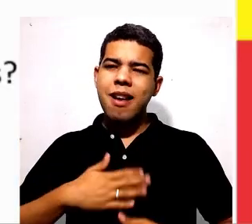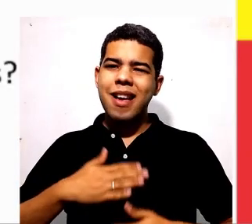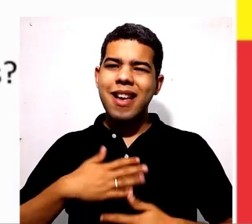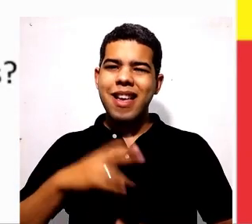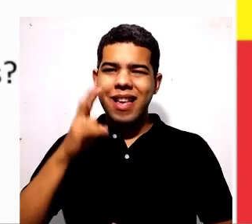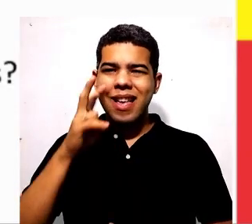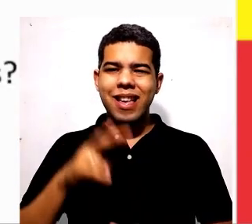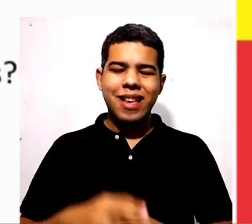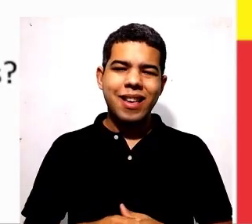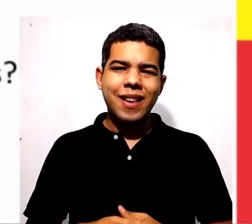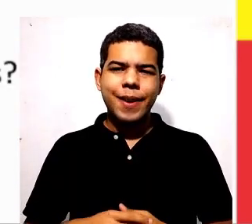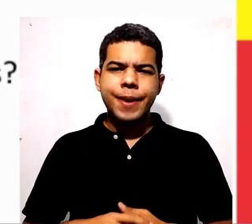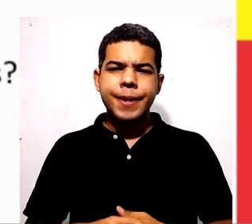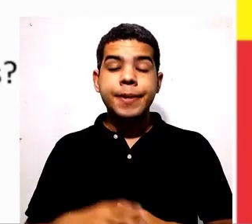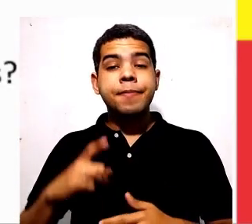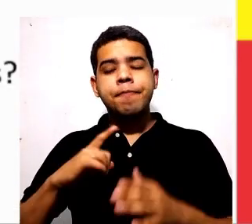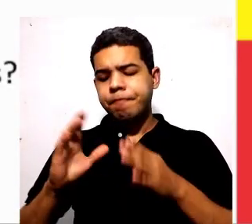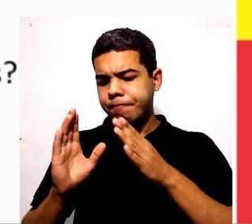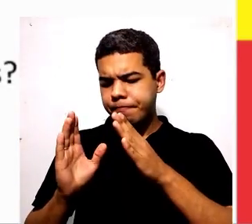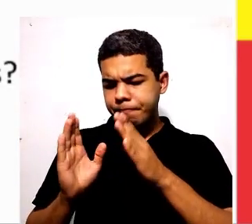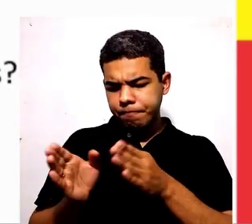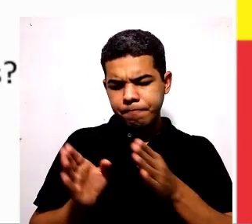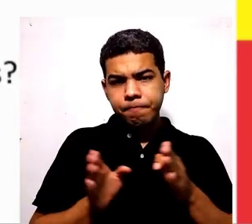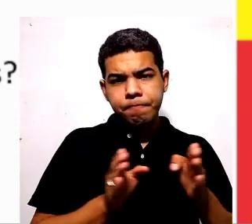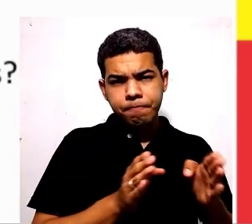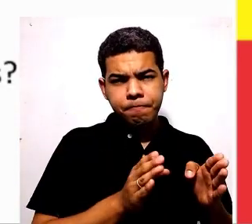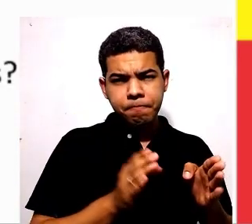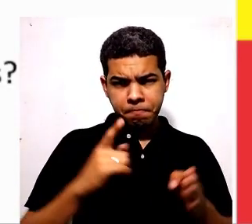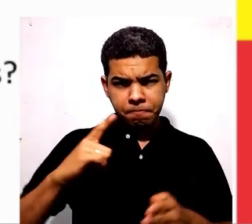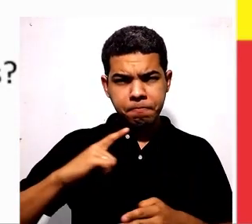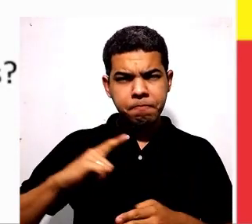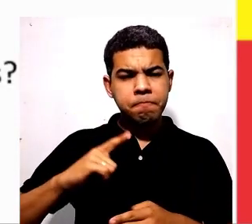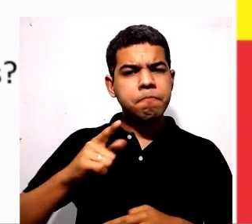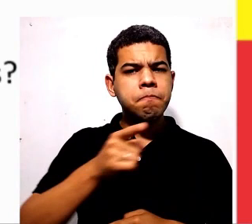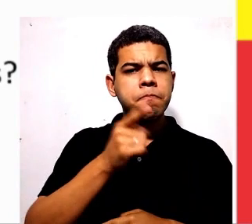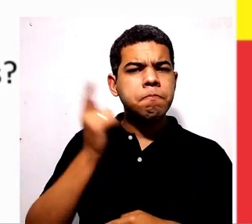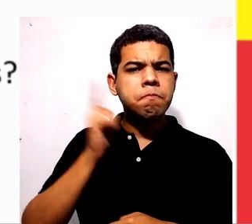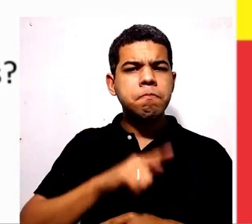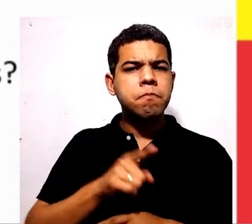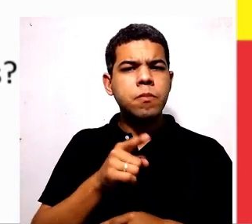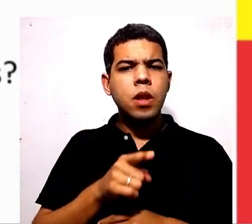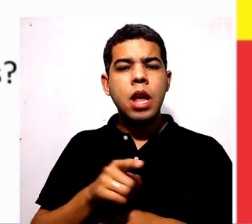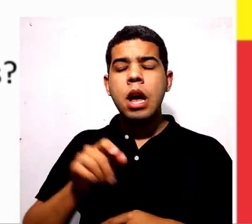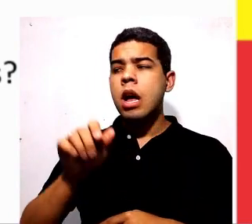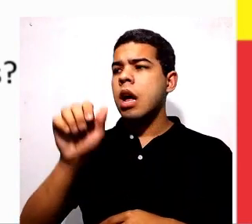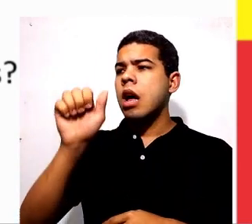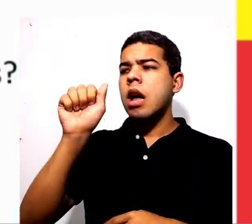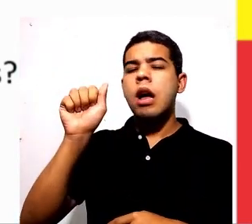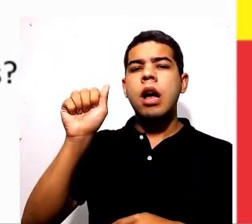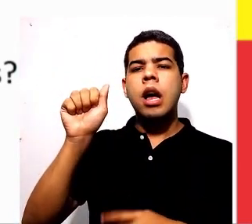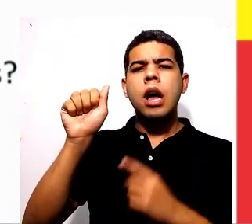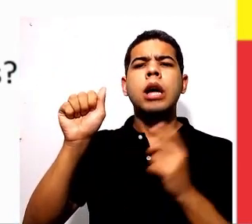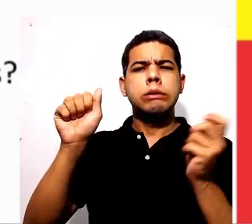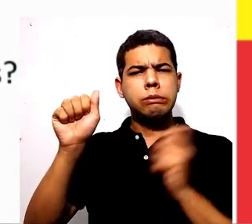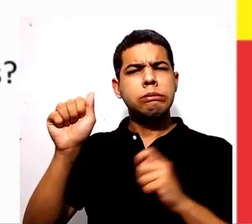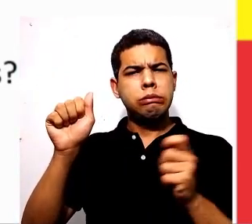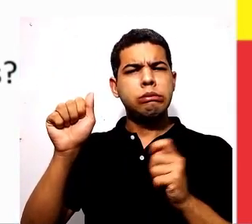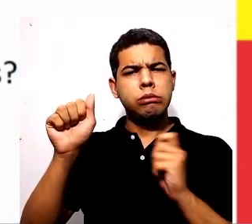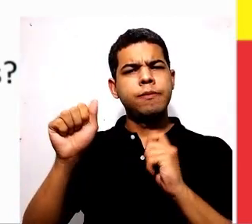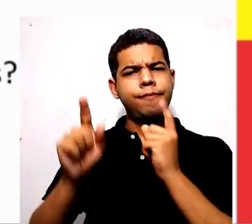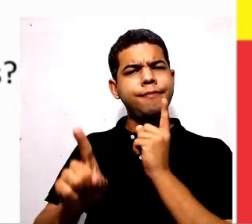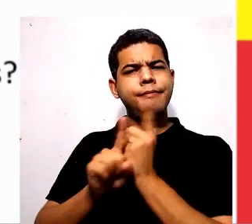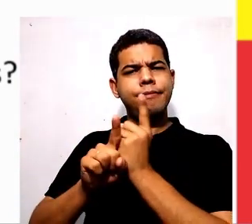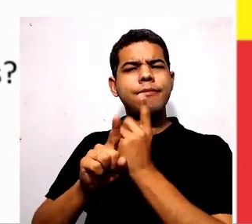calma. Veja aí, Você identifica um padrão em cada item? O letra A. A letra A dá